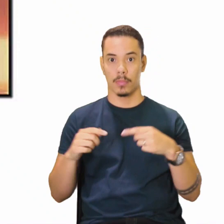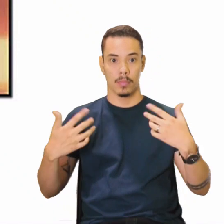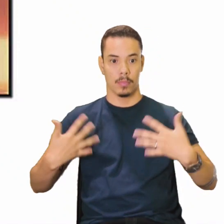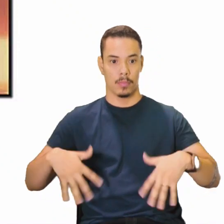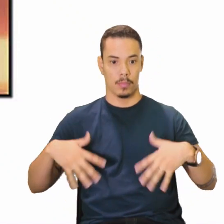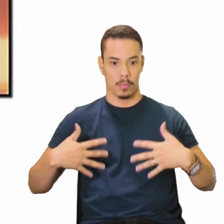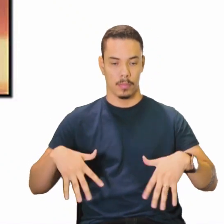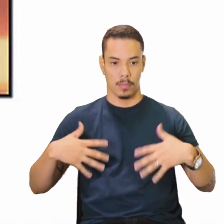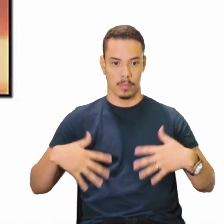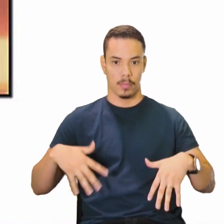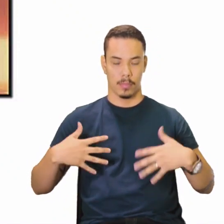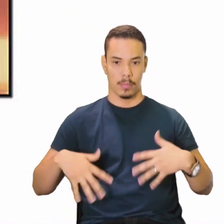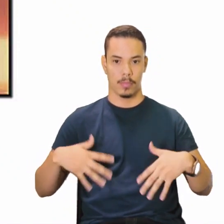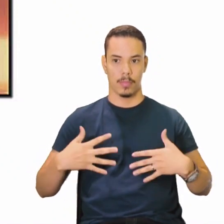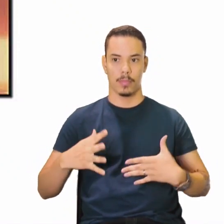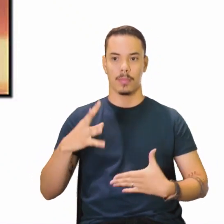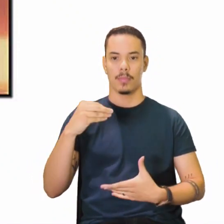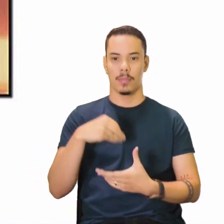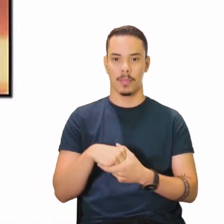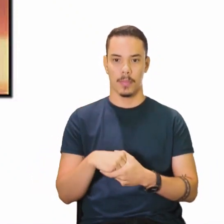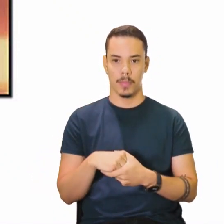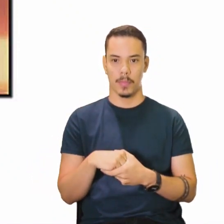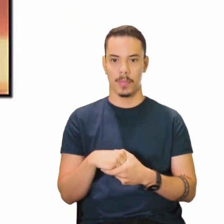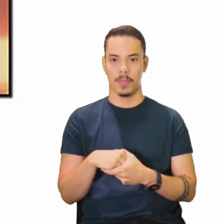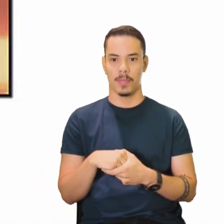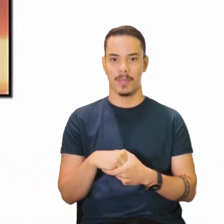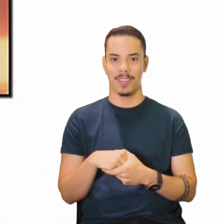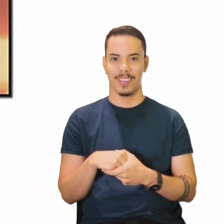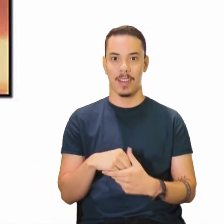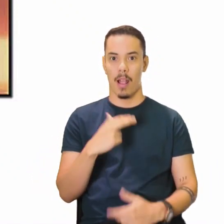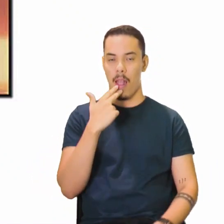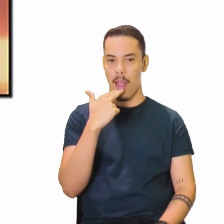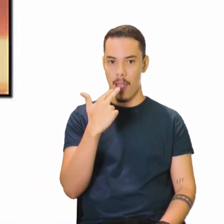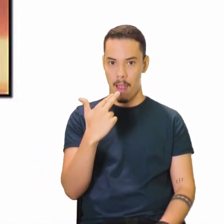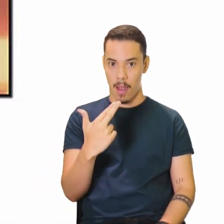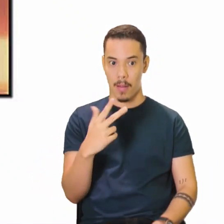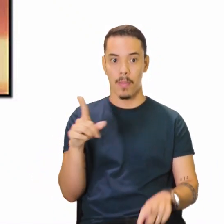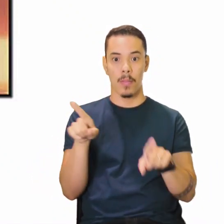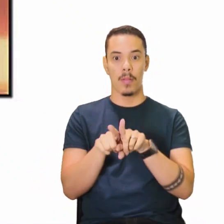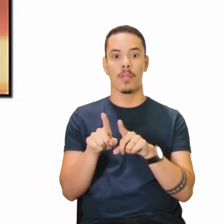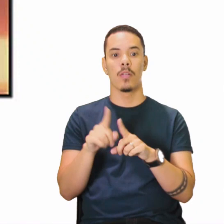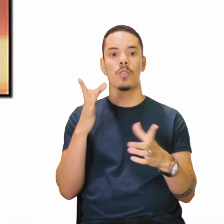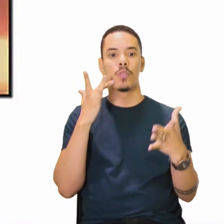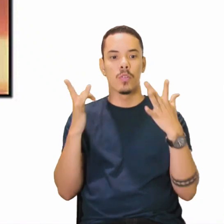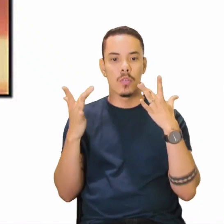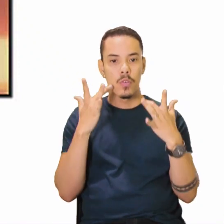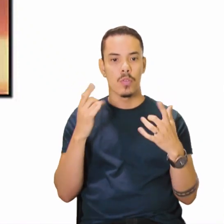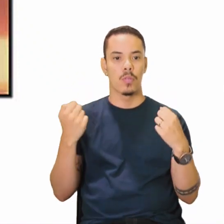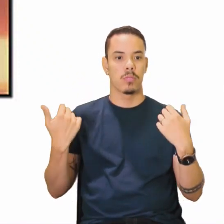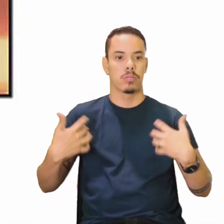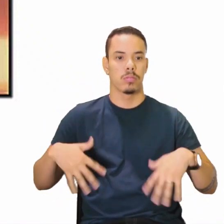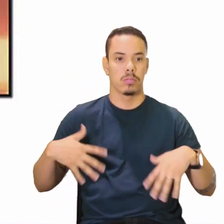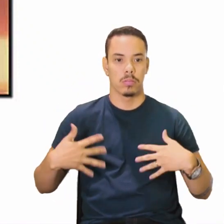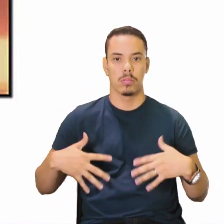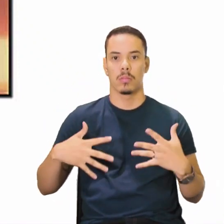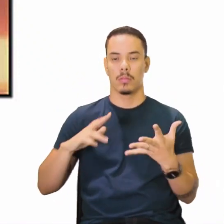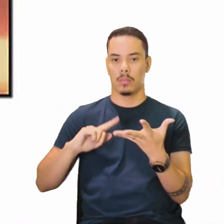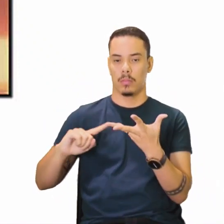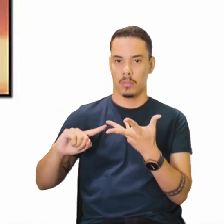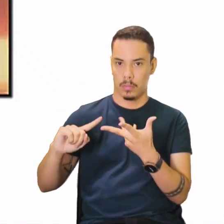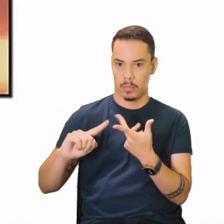drama, meu pai até estou travando aqui a minha língua, Dessa vez do teatro, vamos colocar aqui, do teatro,